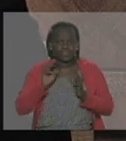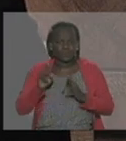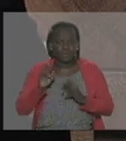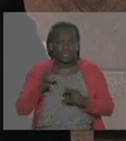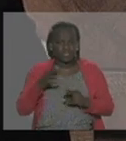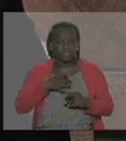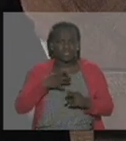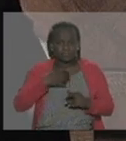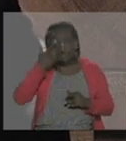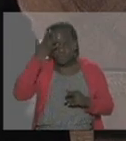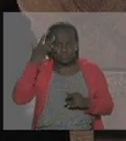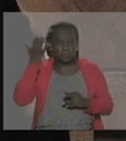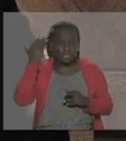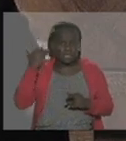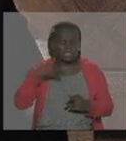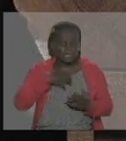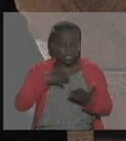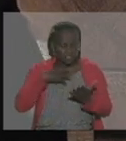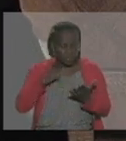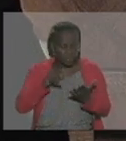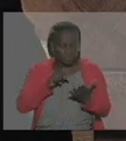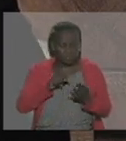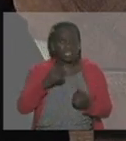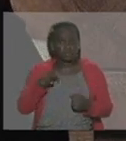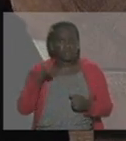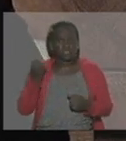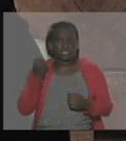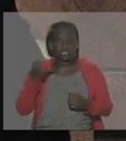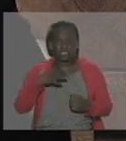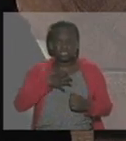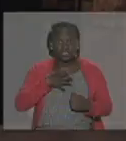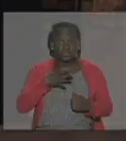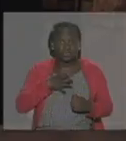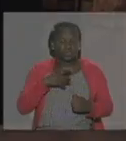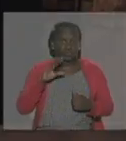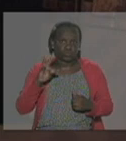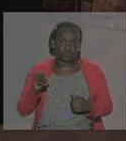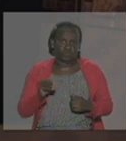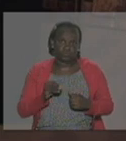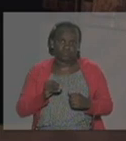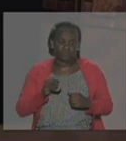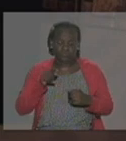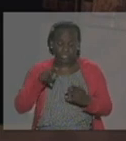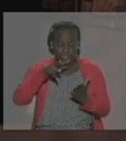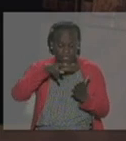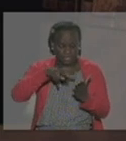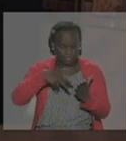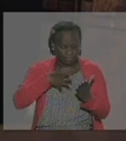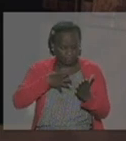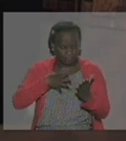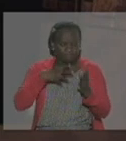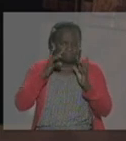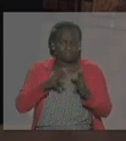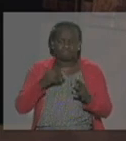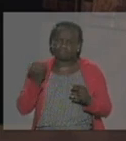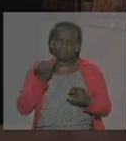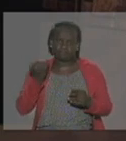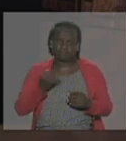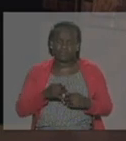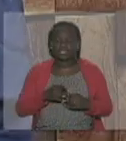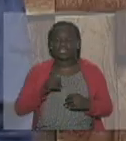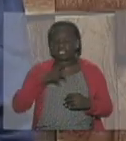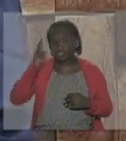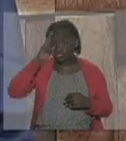deve deve ser daquela maneira que se sentia isso é fundamental o sentimento é tudo né quando você lê é tudo